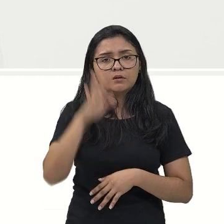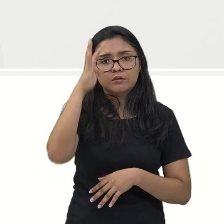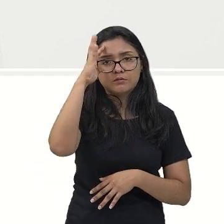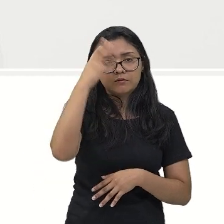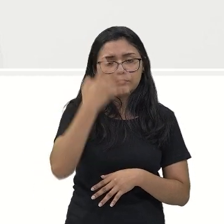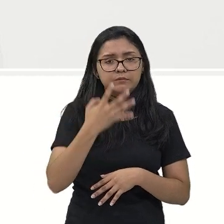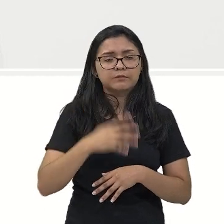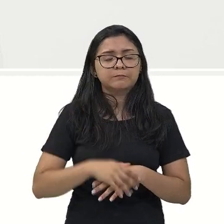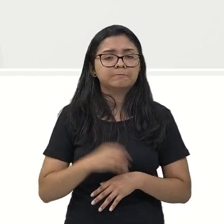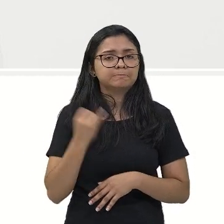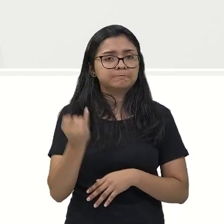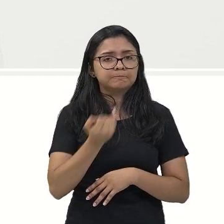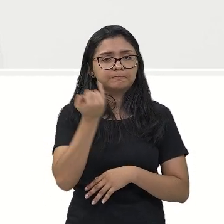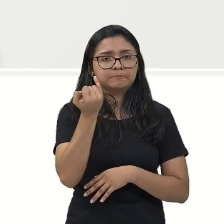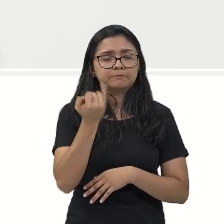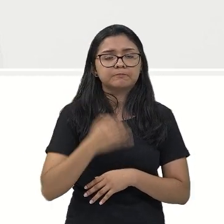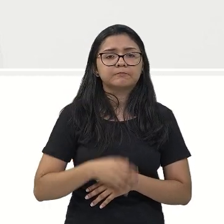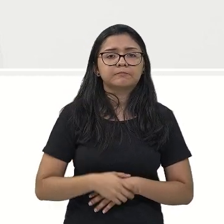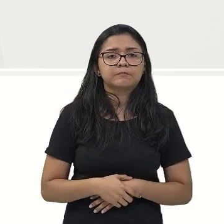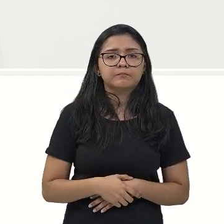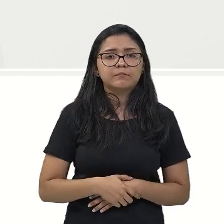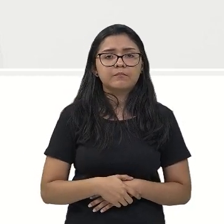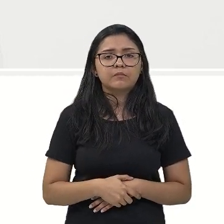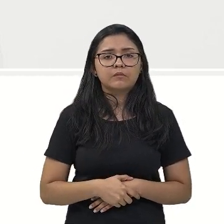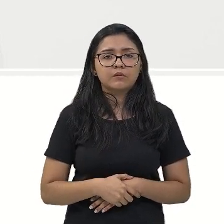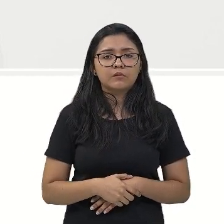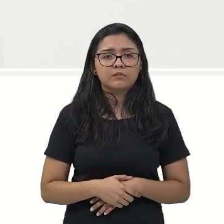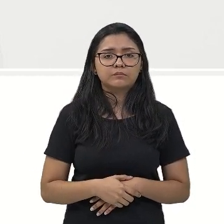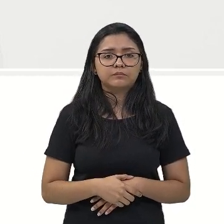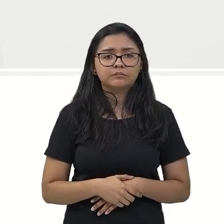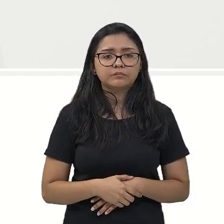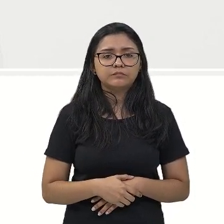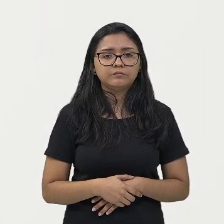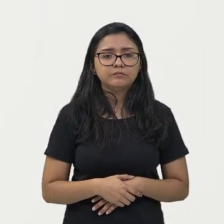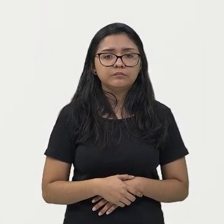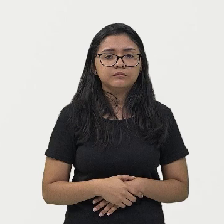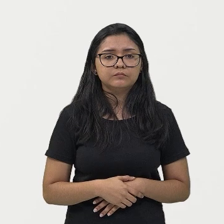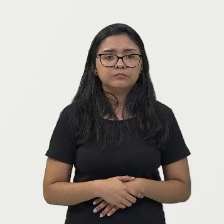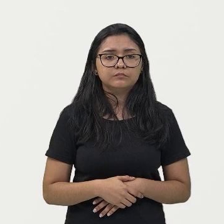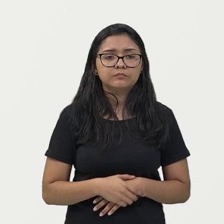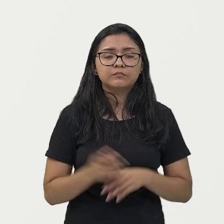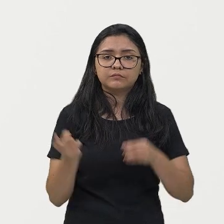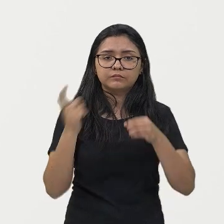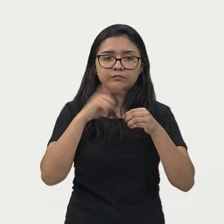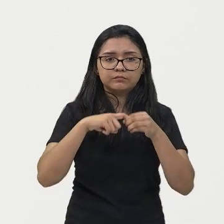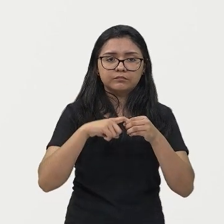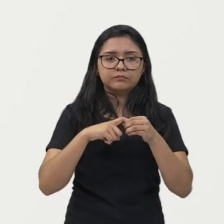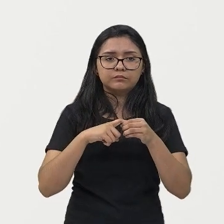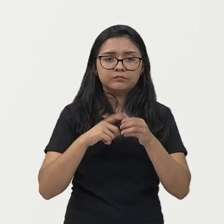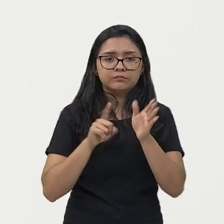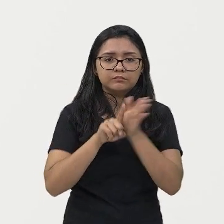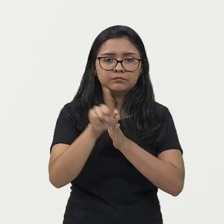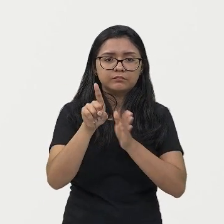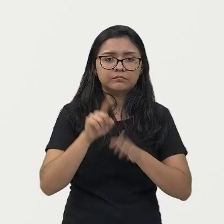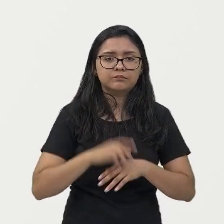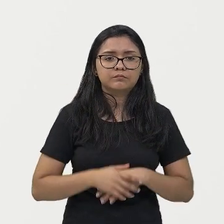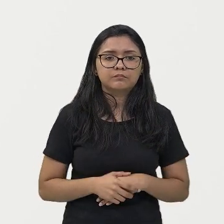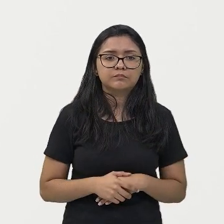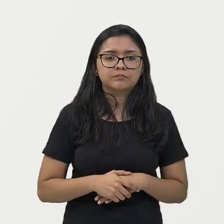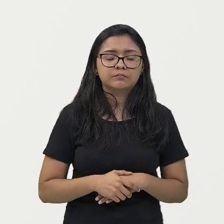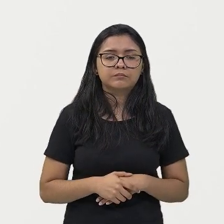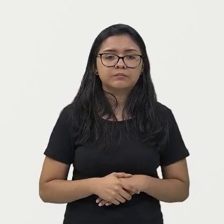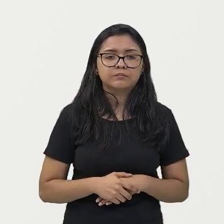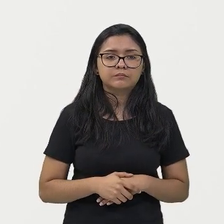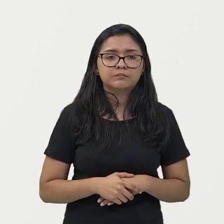é muito importante. E aí a gente vai voltar novamente para